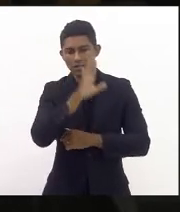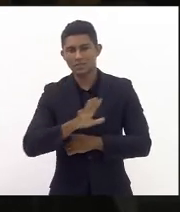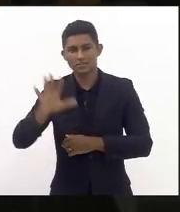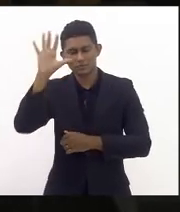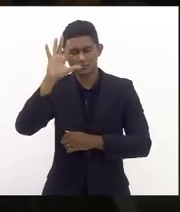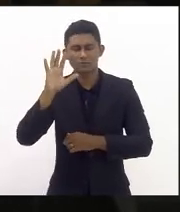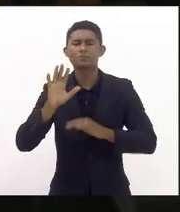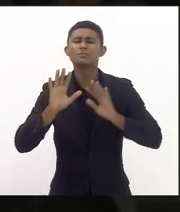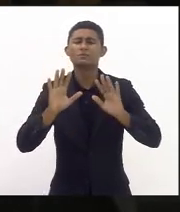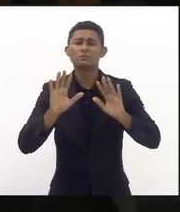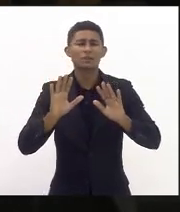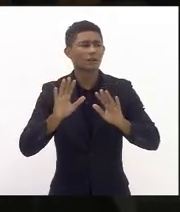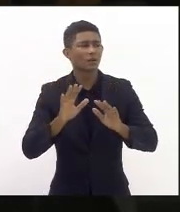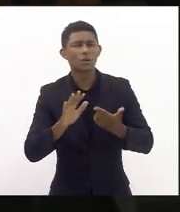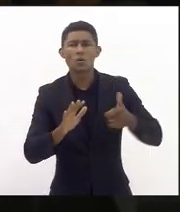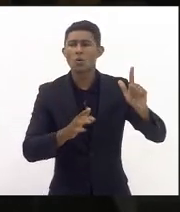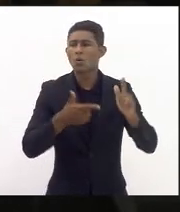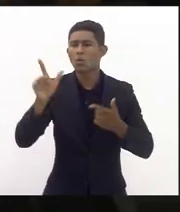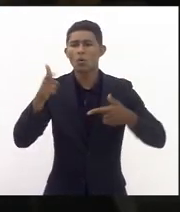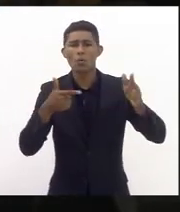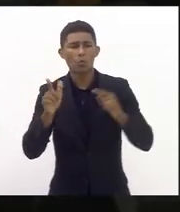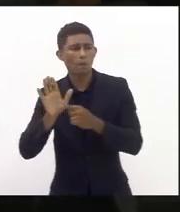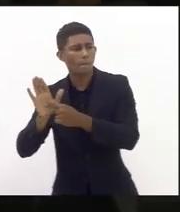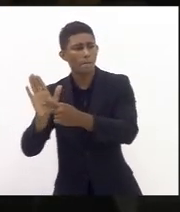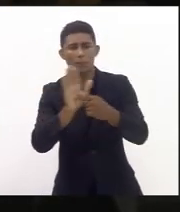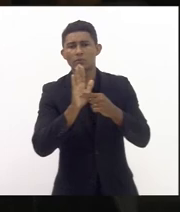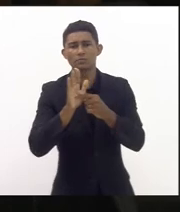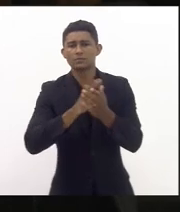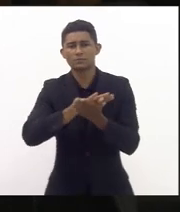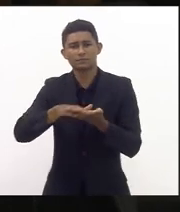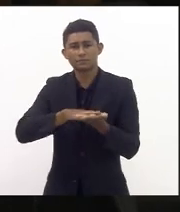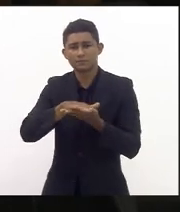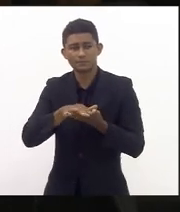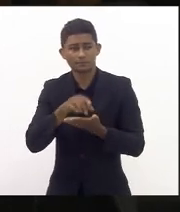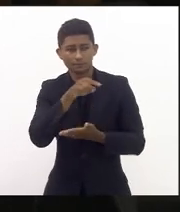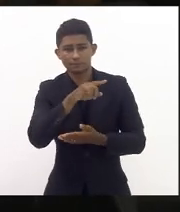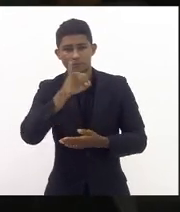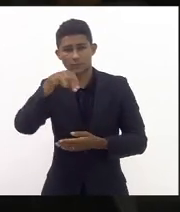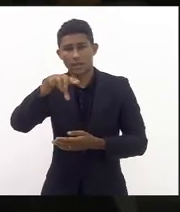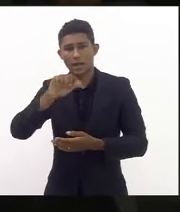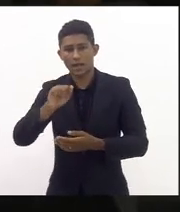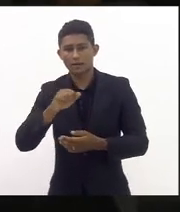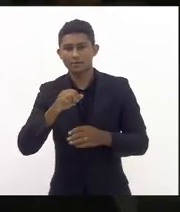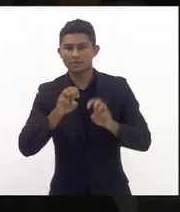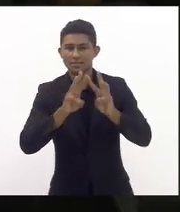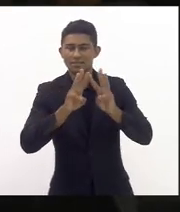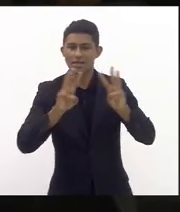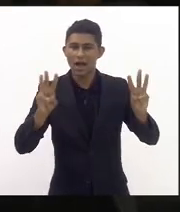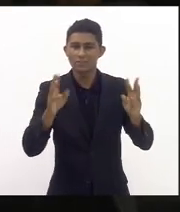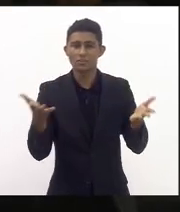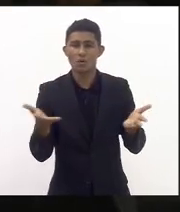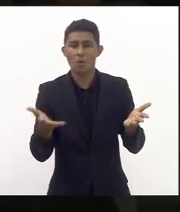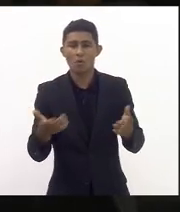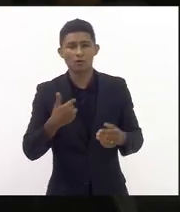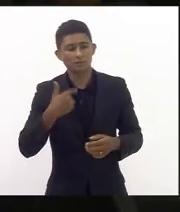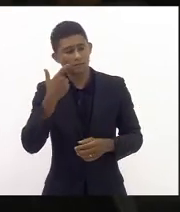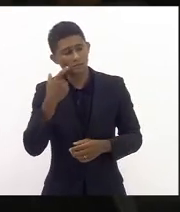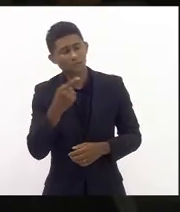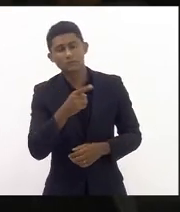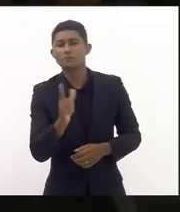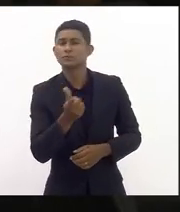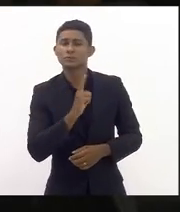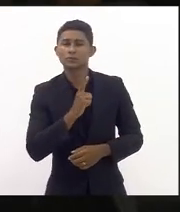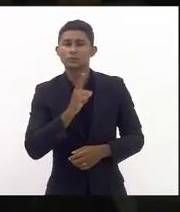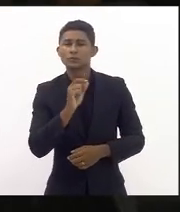ninguém mais. Aliás, no site do INEA, que foi consultado hoje, constam